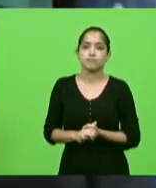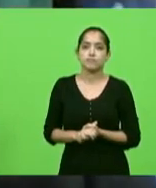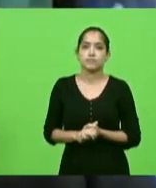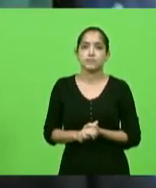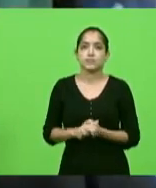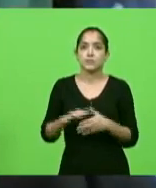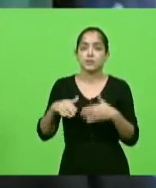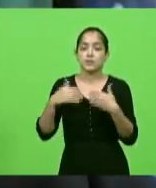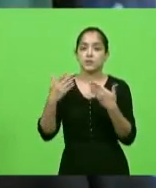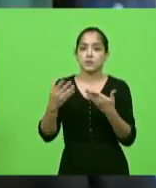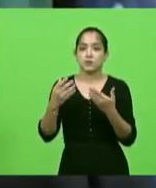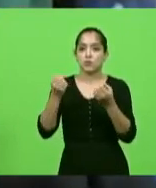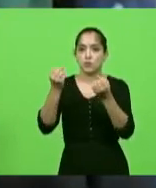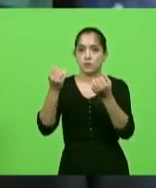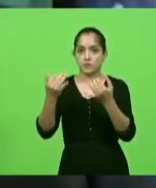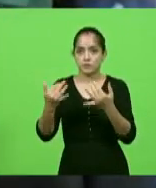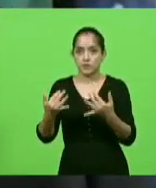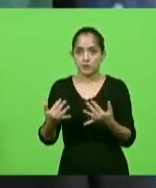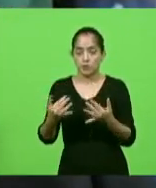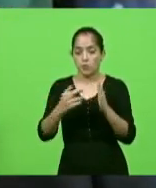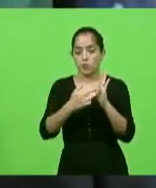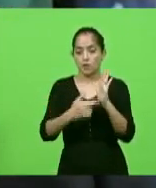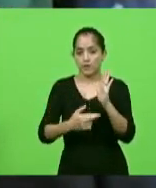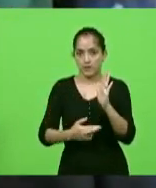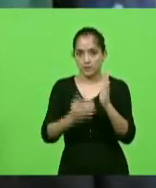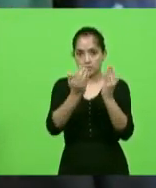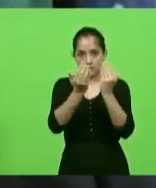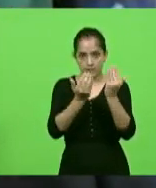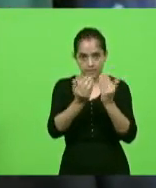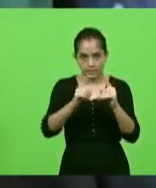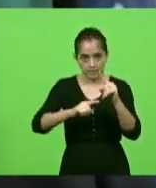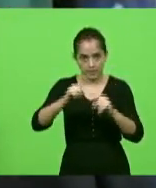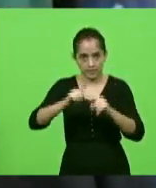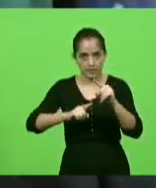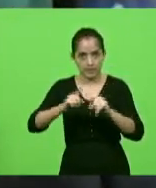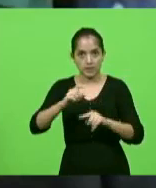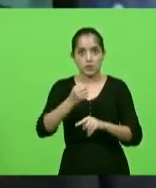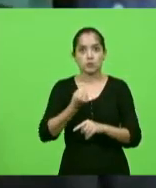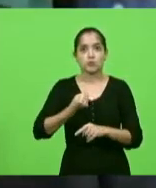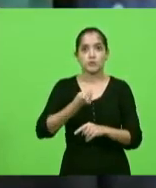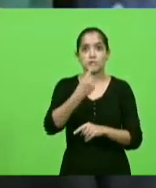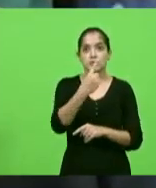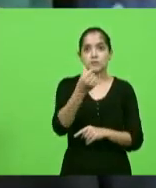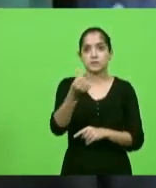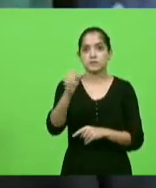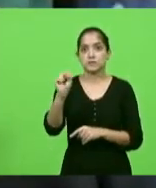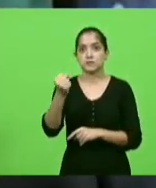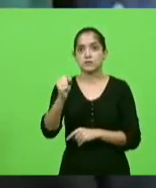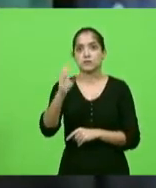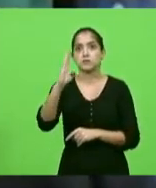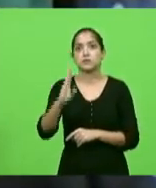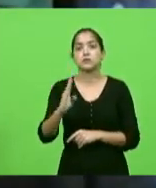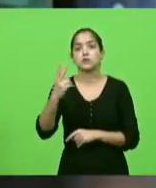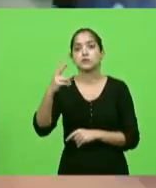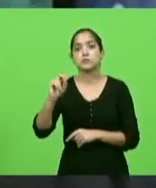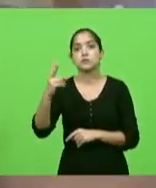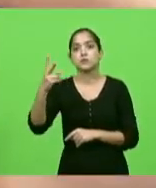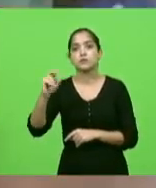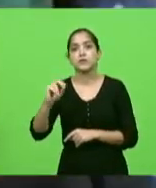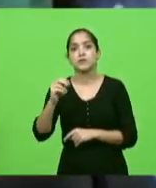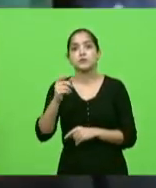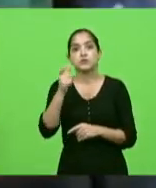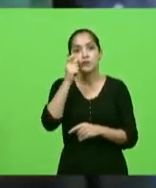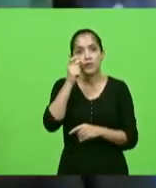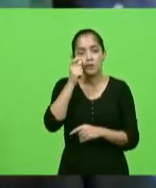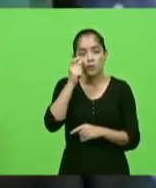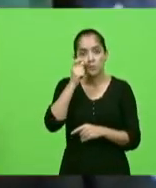e como rapariga a Dores o relatório da análise do material apreendido de número 168/2015 se